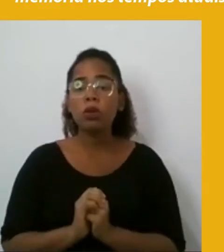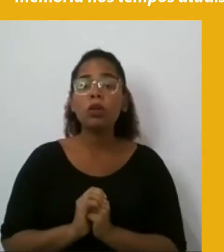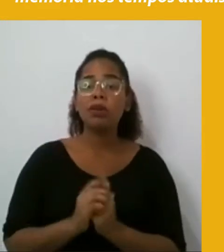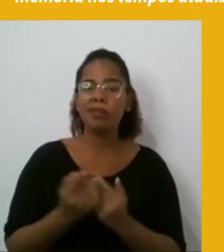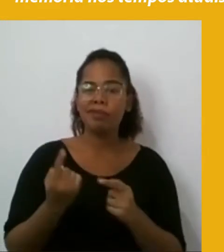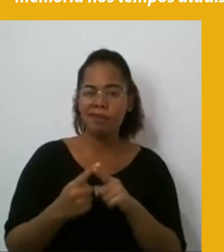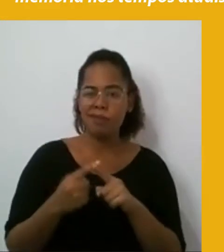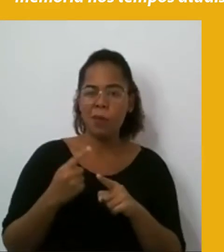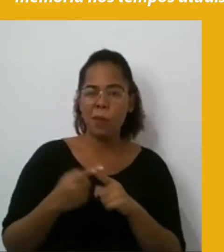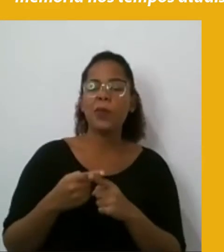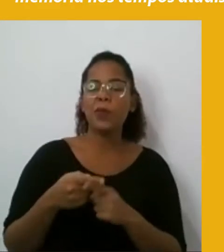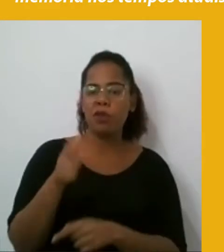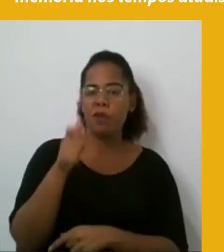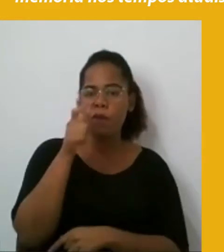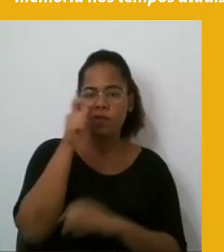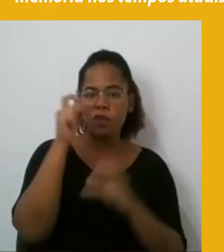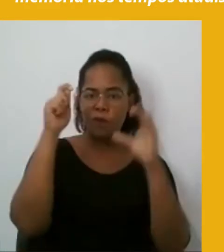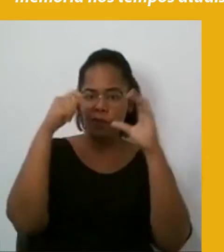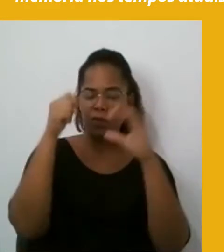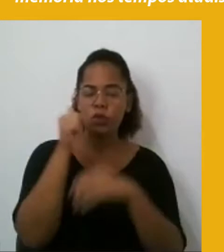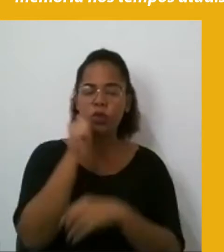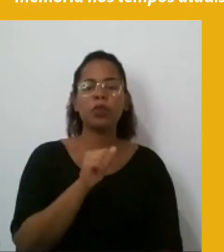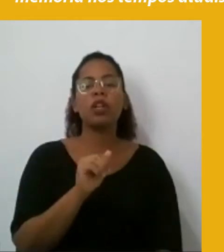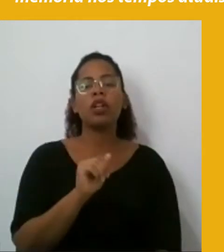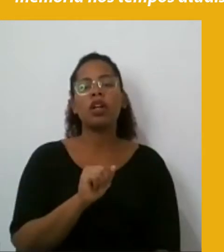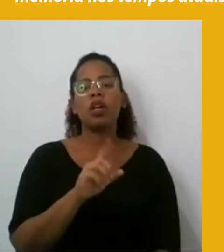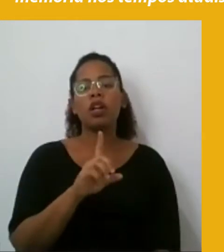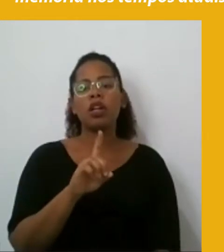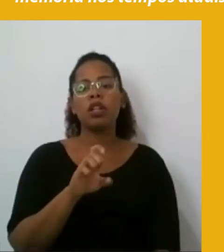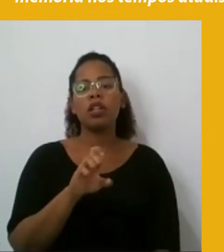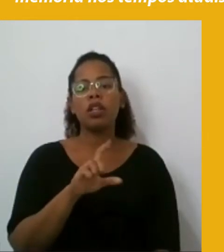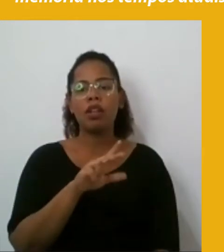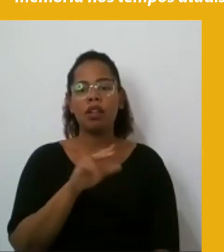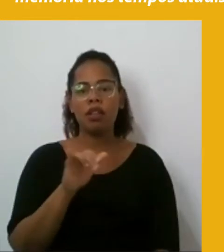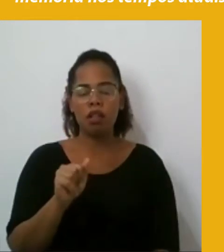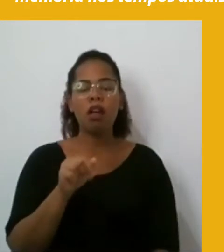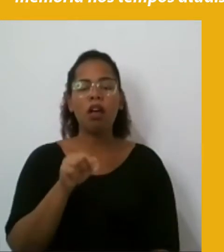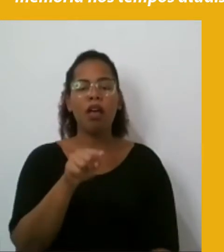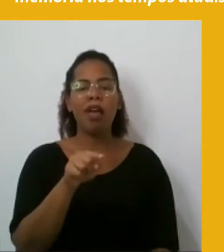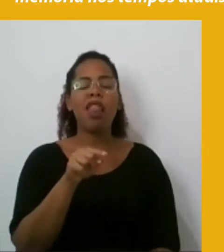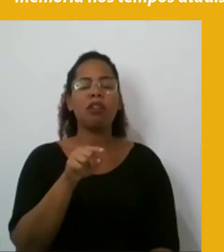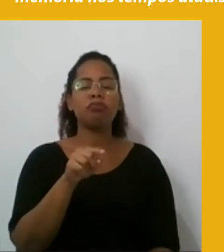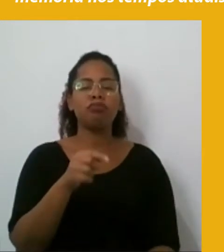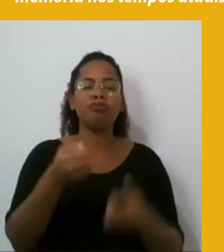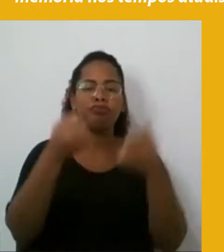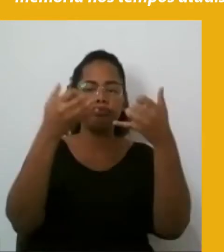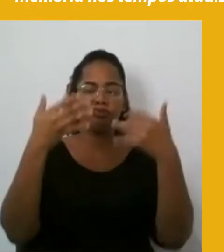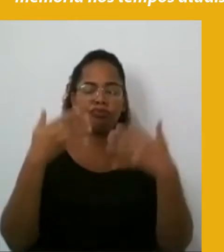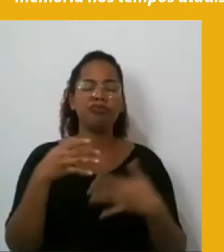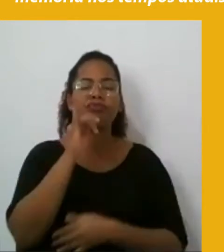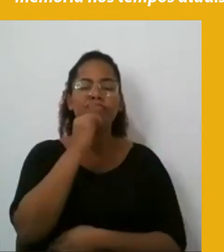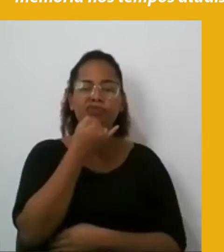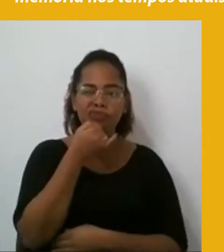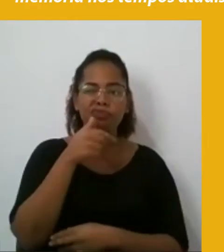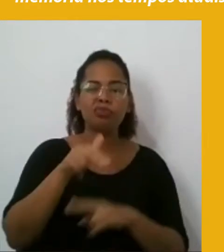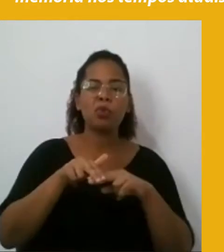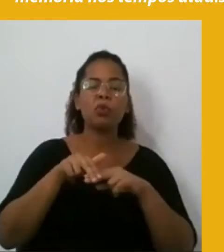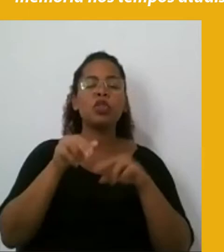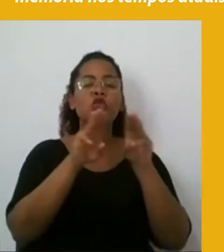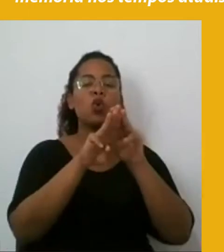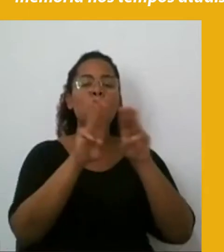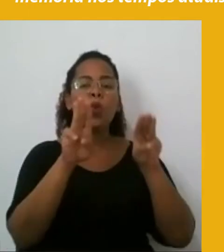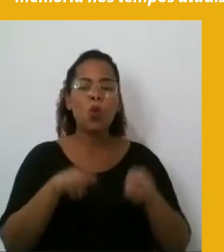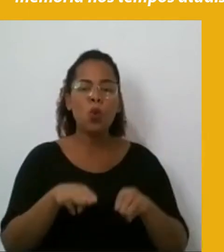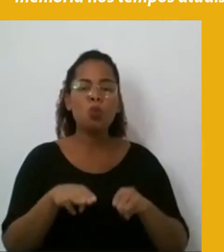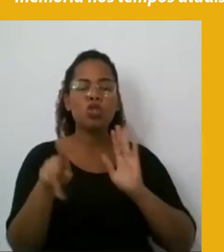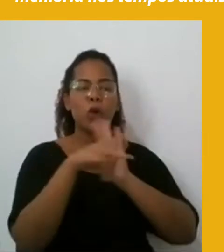da Adélia Borges lamentando profundamente um museu do índio que tem no Iapoque, que é todo feito por